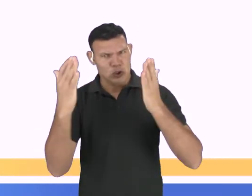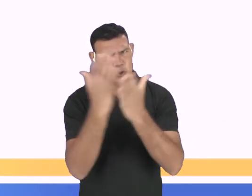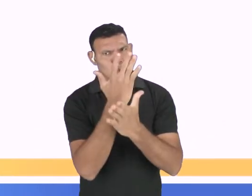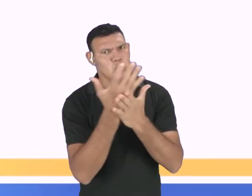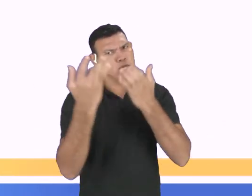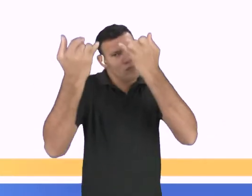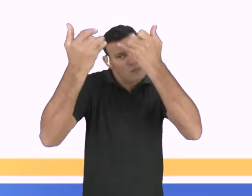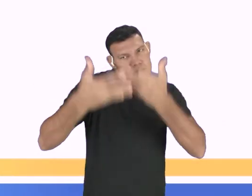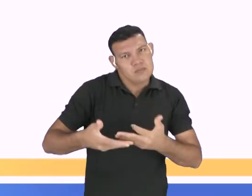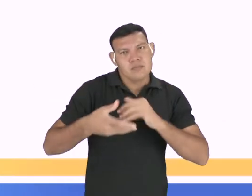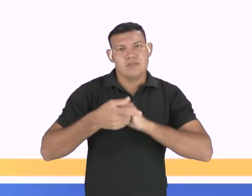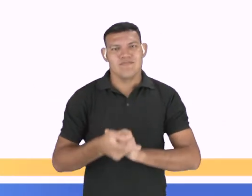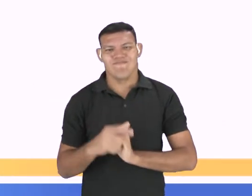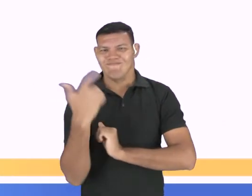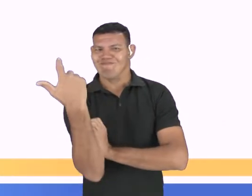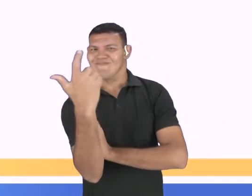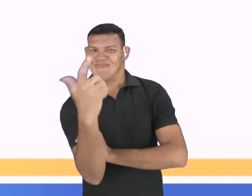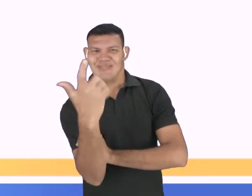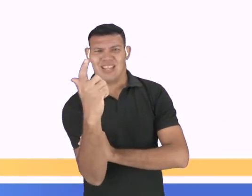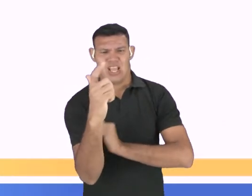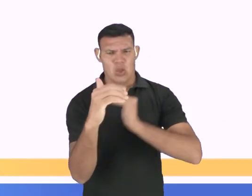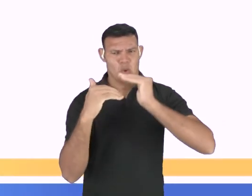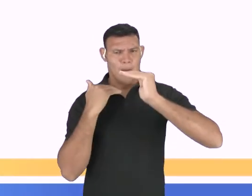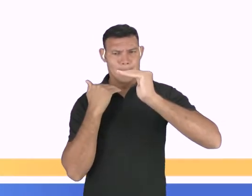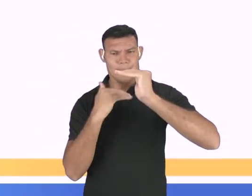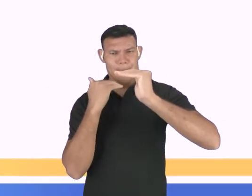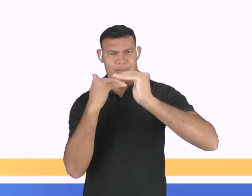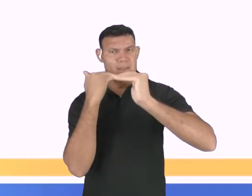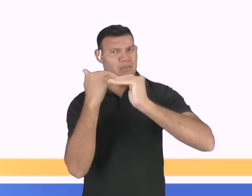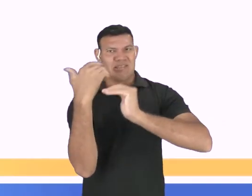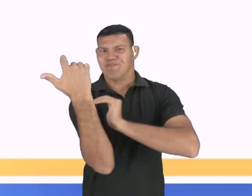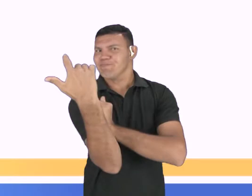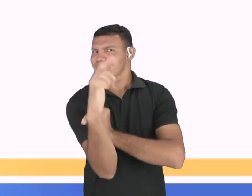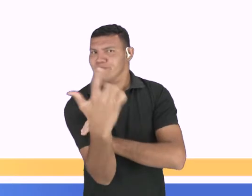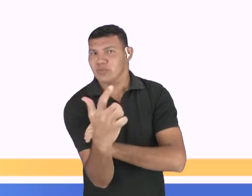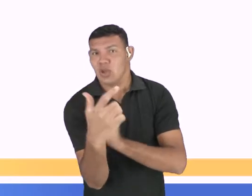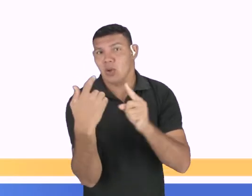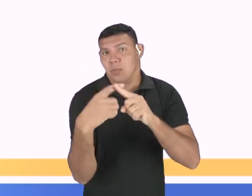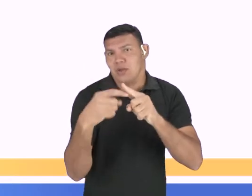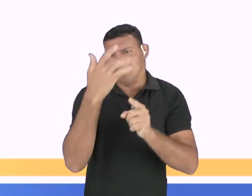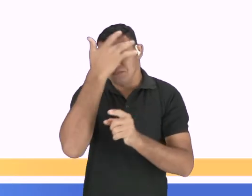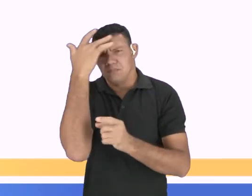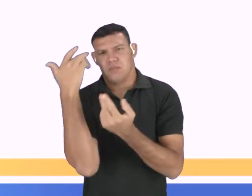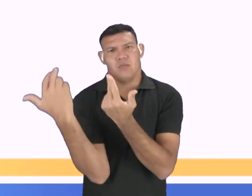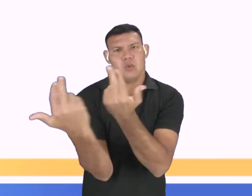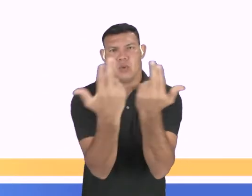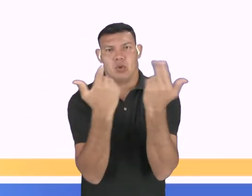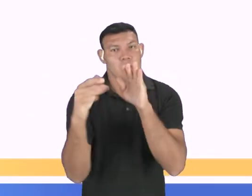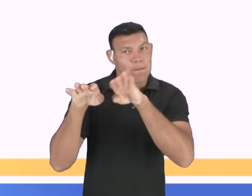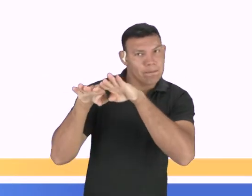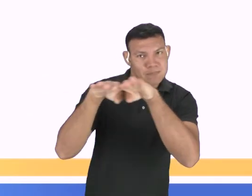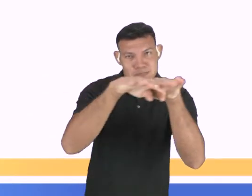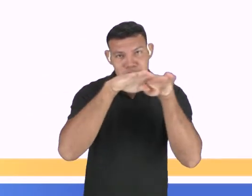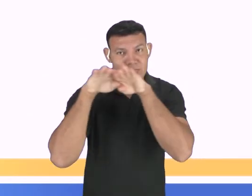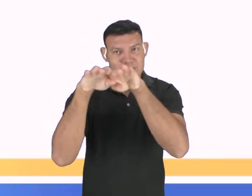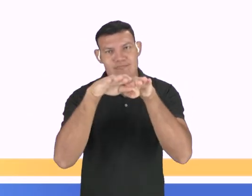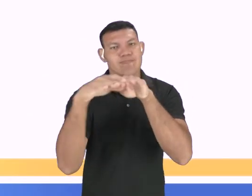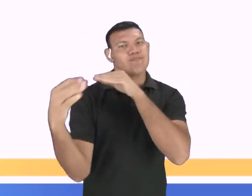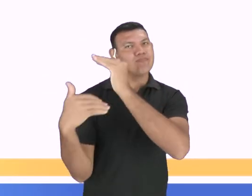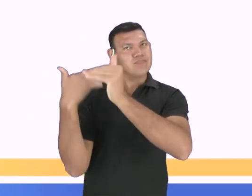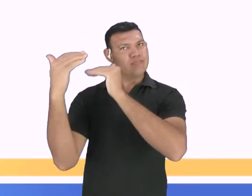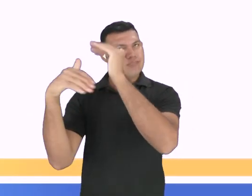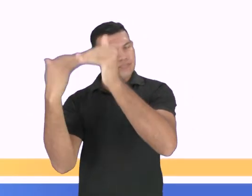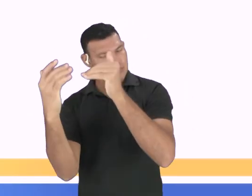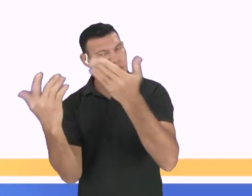é aquela sem classes, né? Não existe classe, divisão de classes, onde todas as pessoas têm as mesmas condições de vida e desenvolvimento com